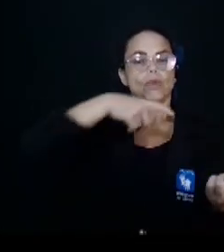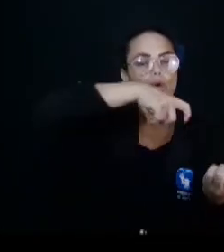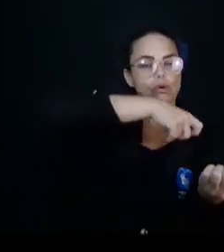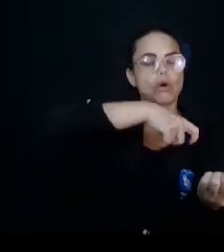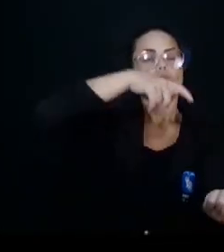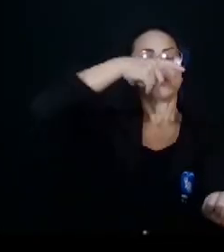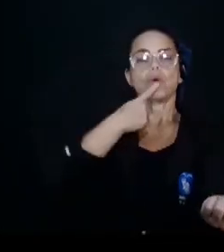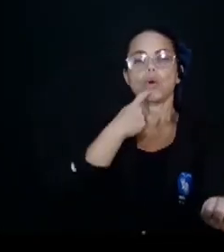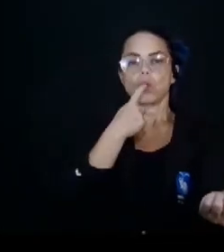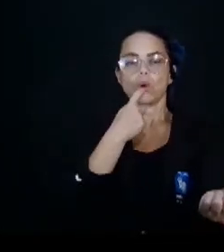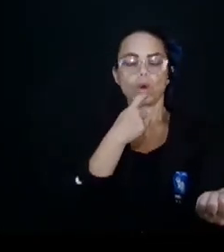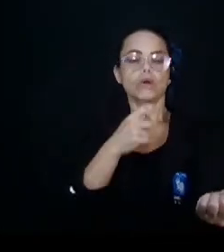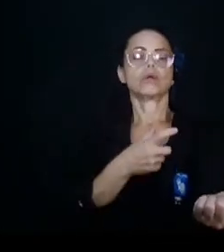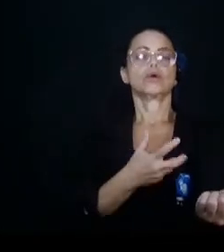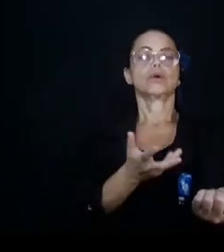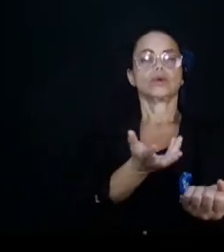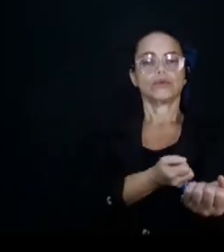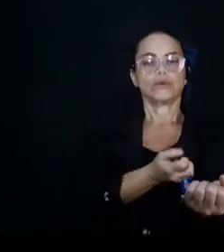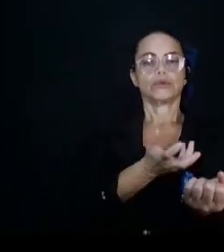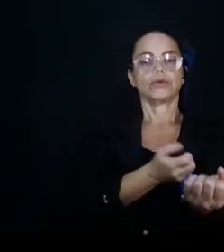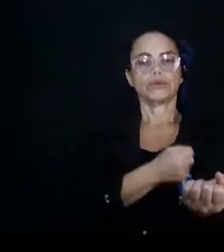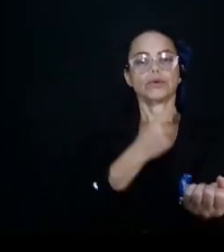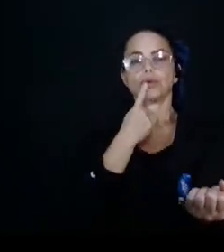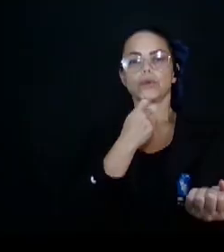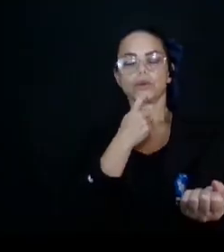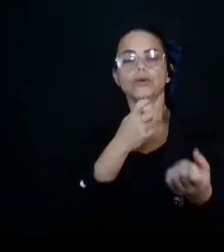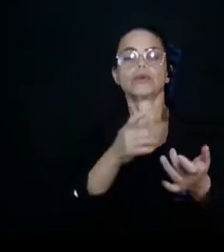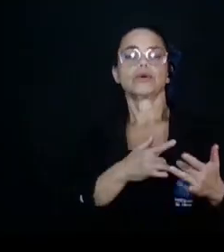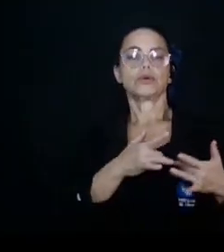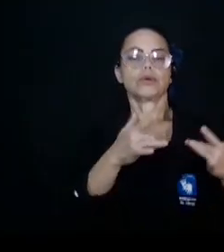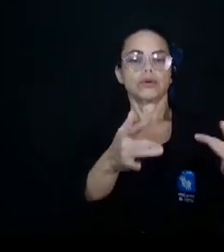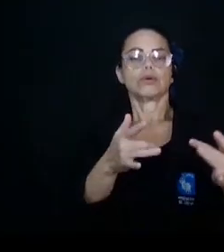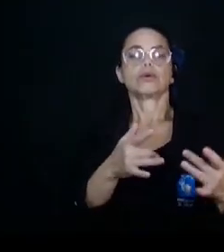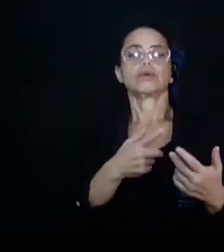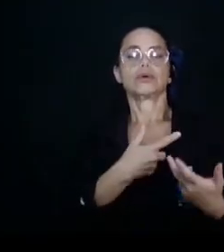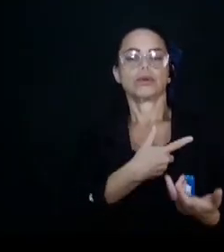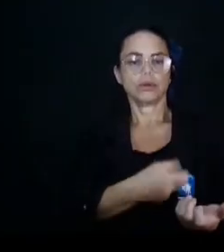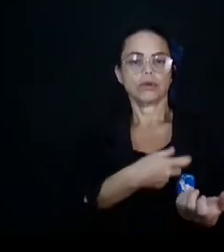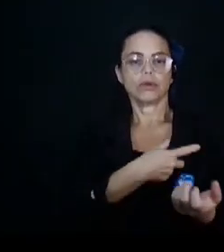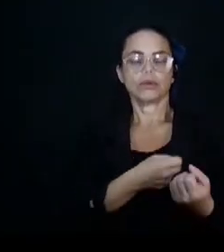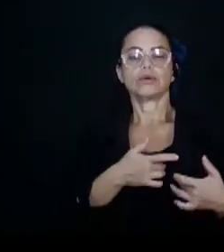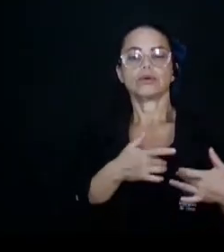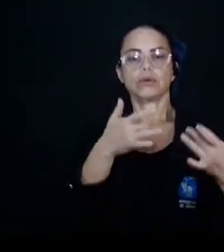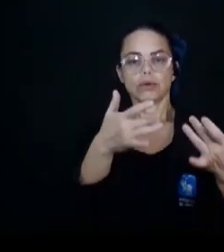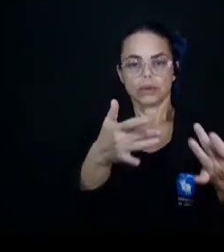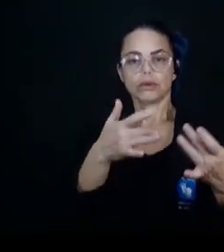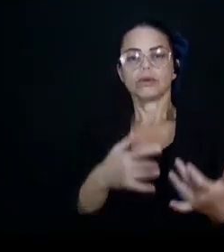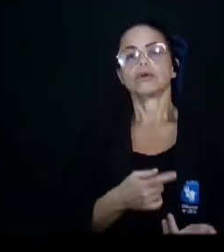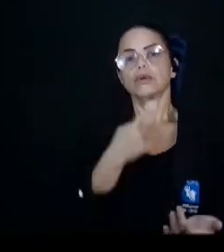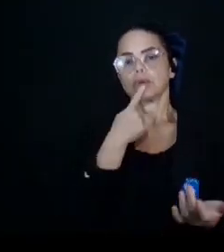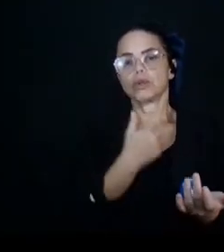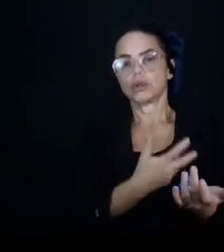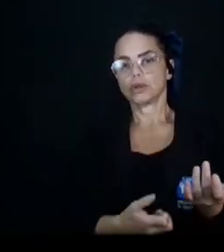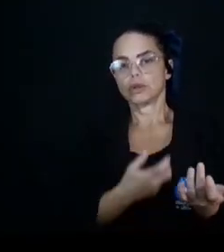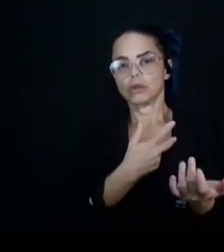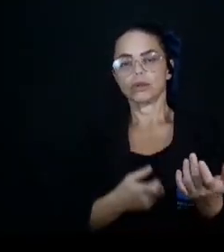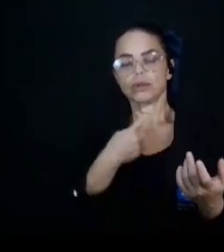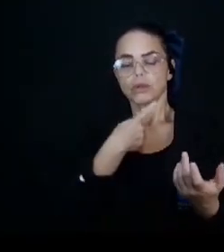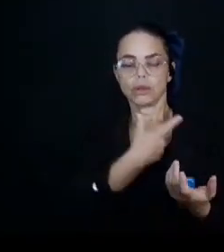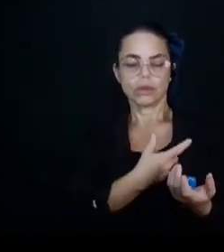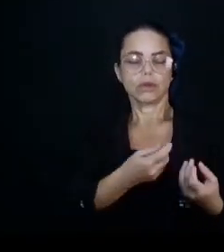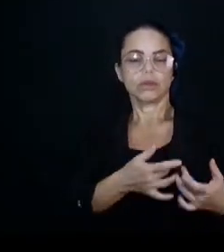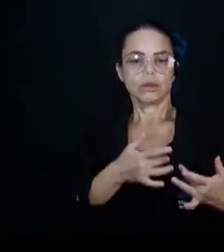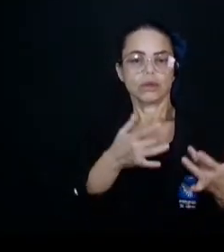volta nesse assunto da doação de sangue, porque muita gente não tem ideia de onde a gente usa